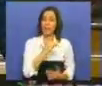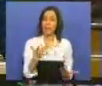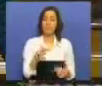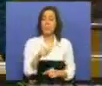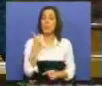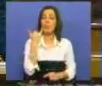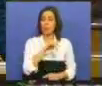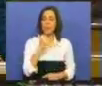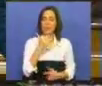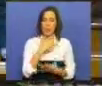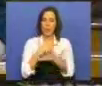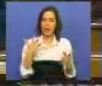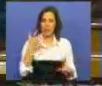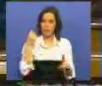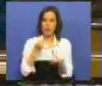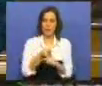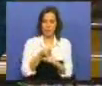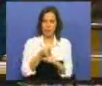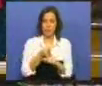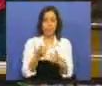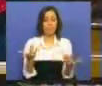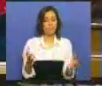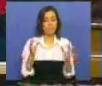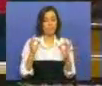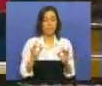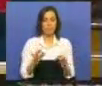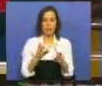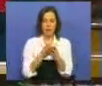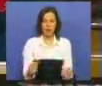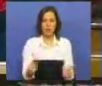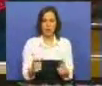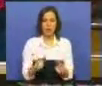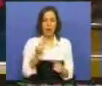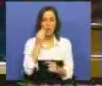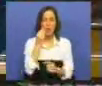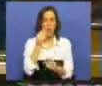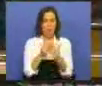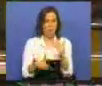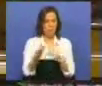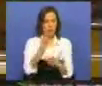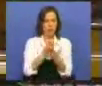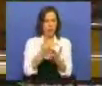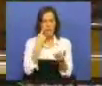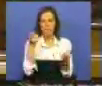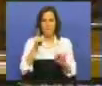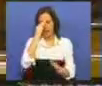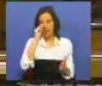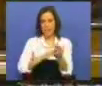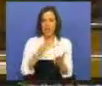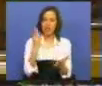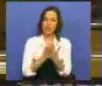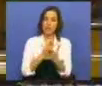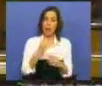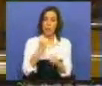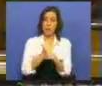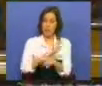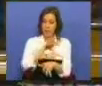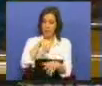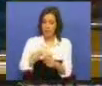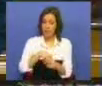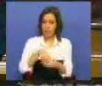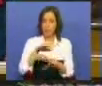Essa felicidade é um enorme desafio. Trata-se de superar a forma escolar, de reinventar a escola e o trabalho que lá é